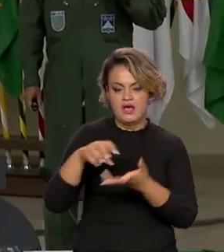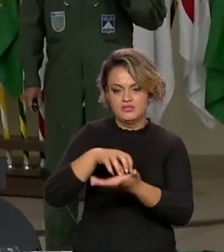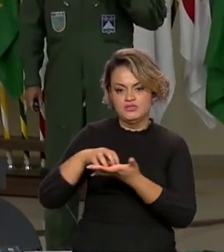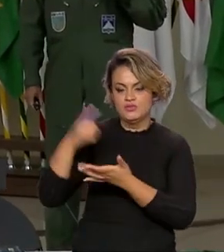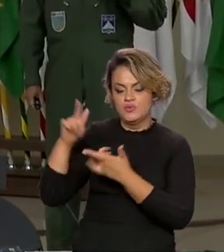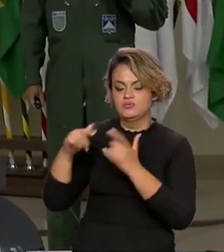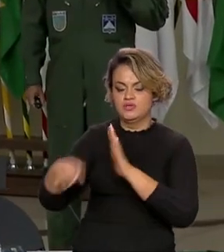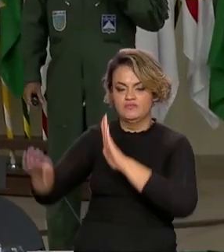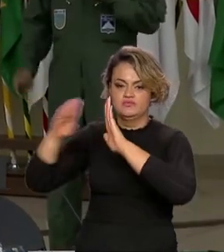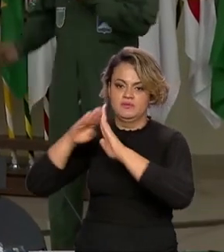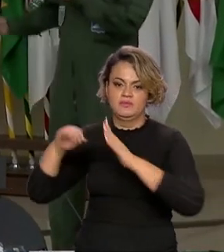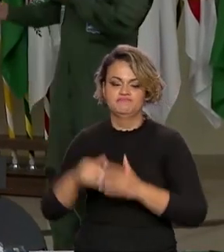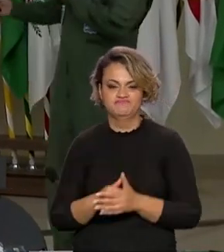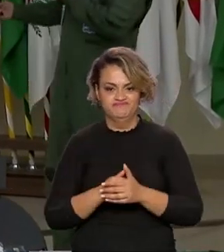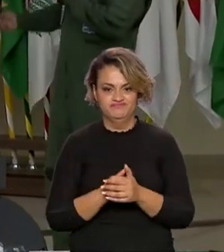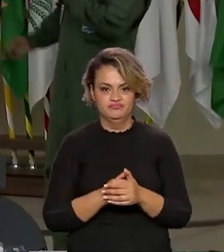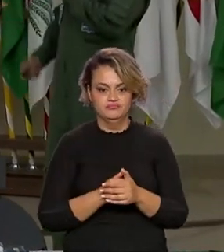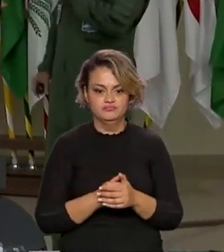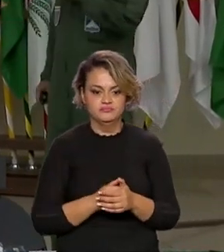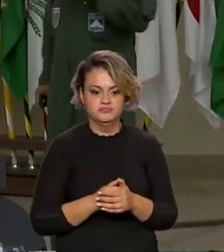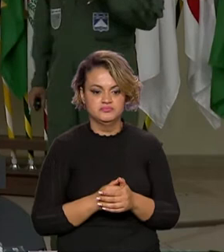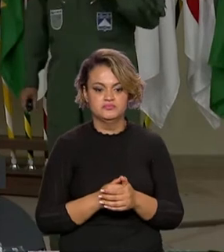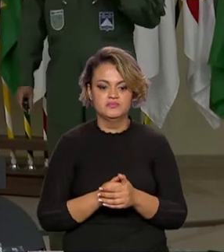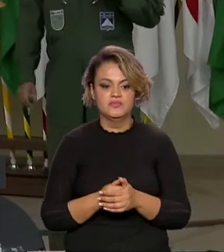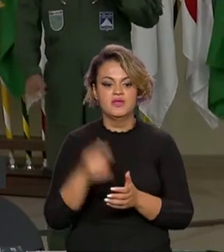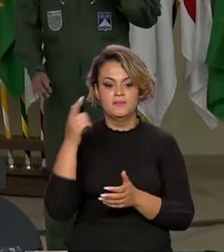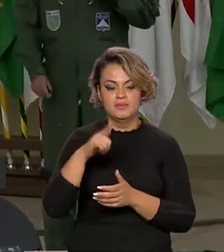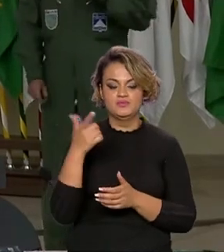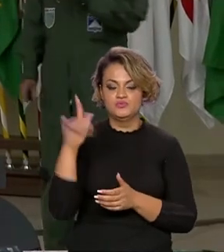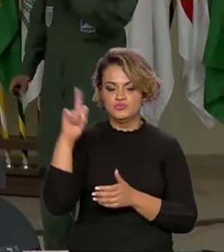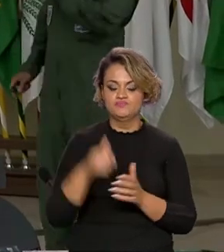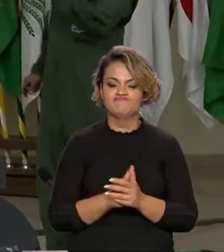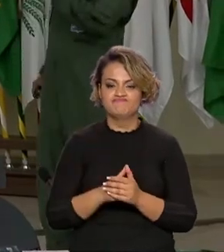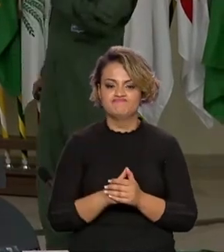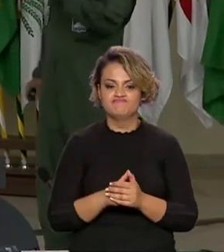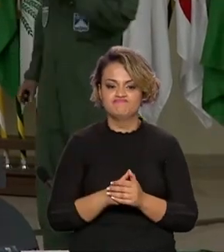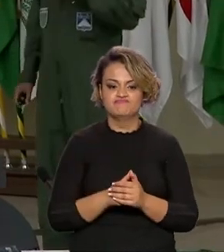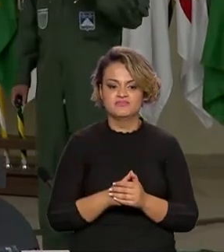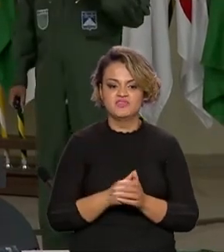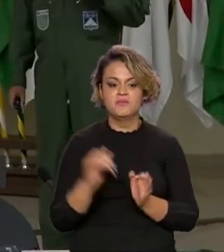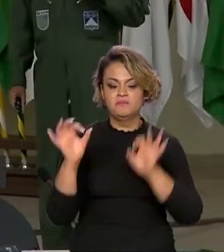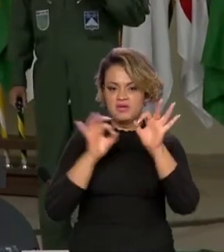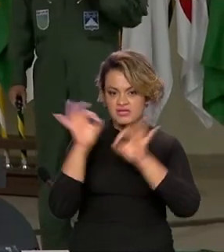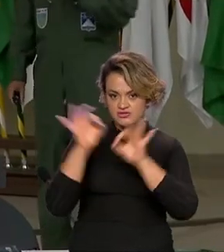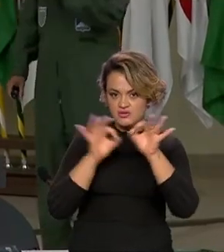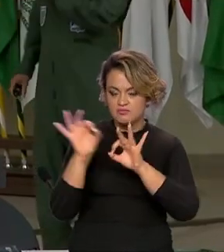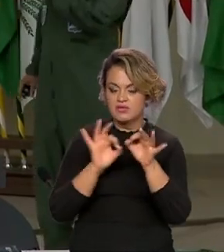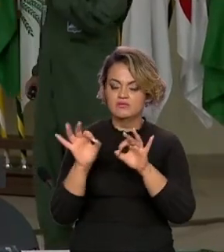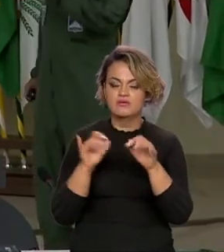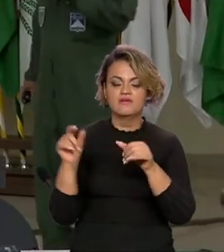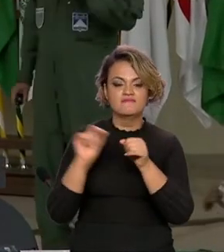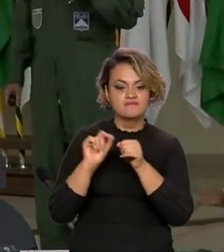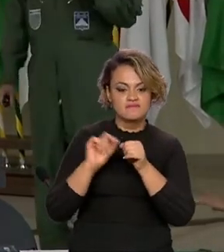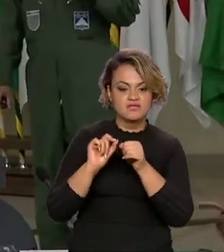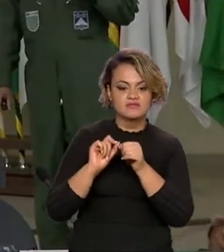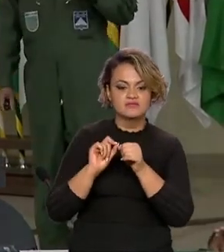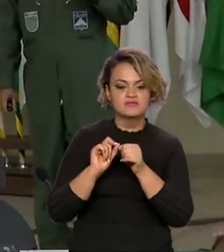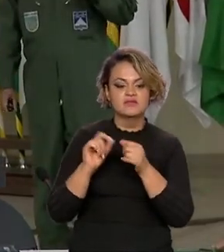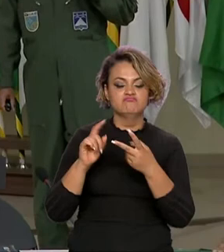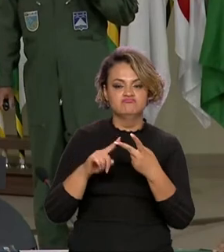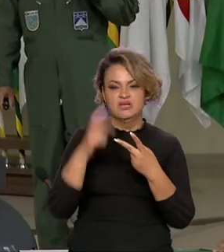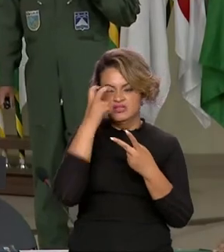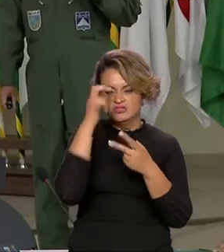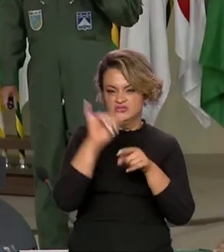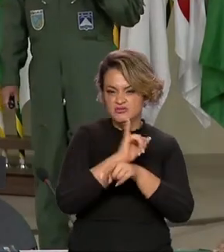agências e as Forças Armadas. Vamos passar aí rapidamente por o planejamento que foi realizado, a